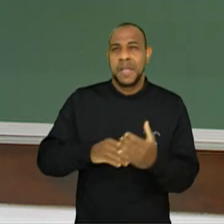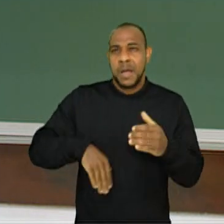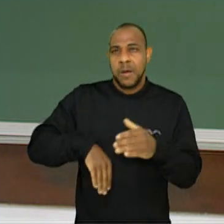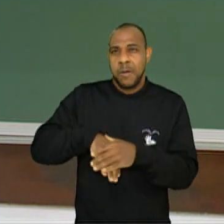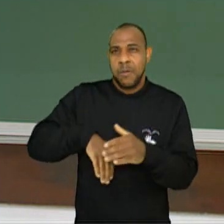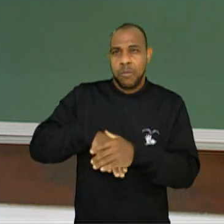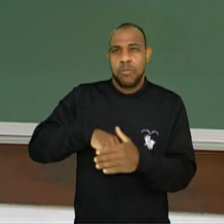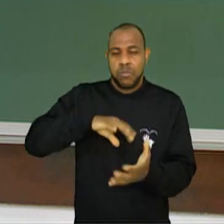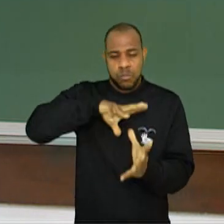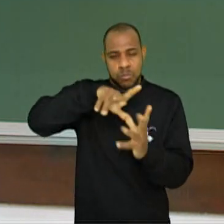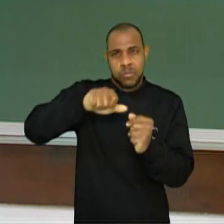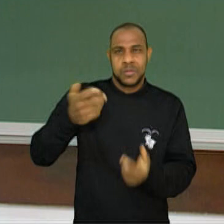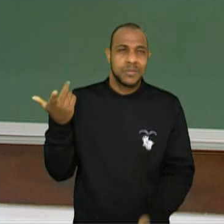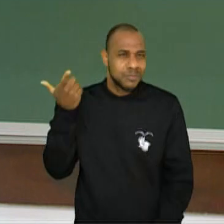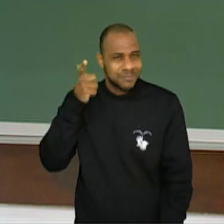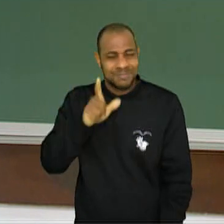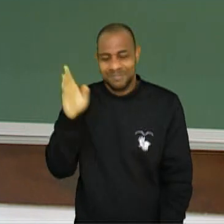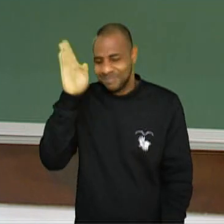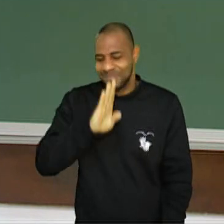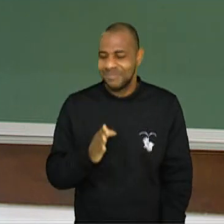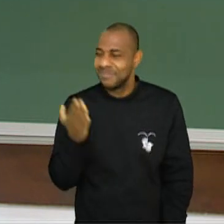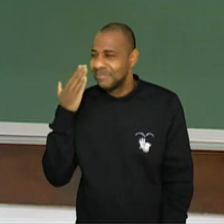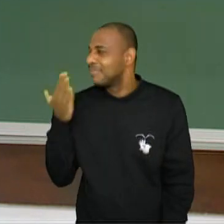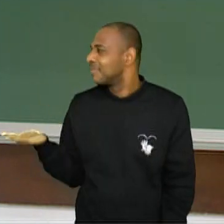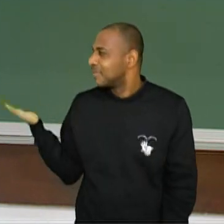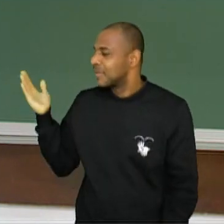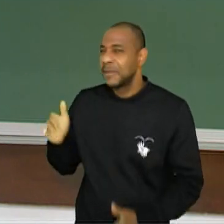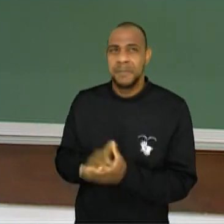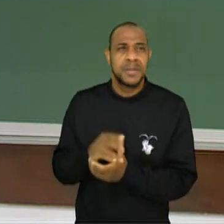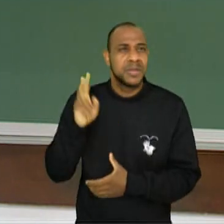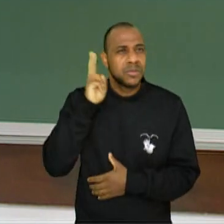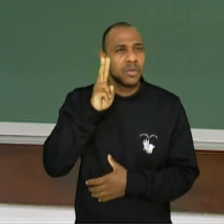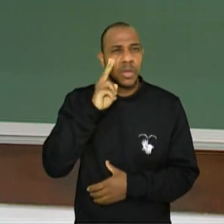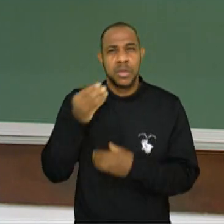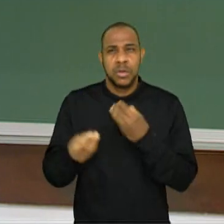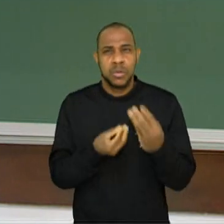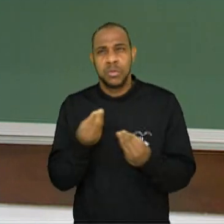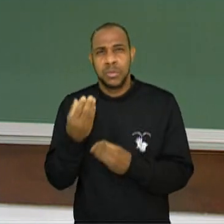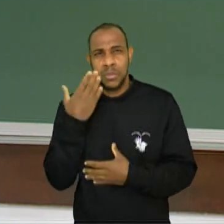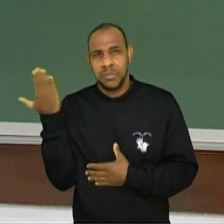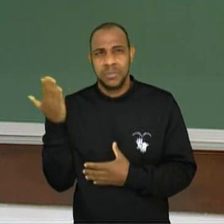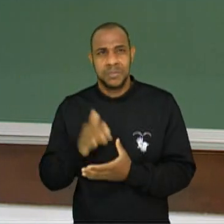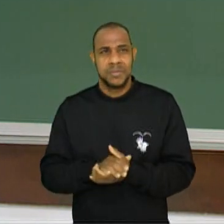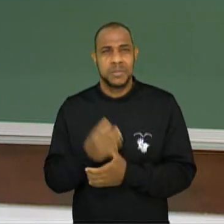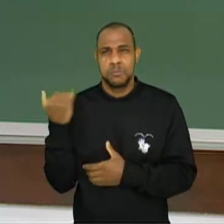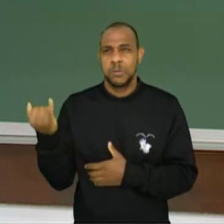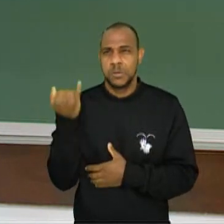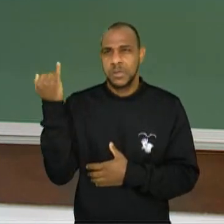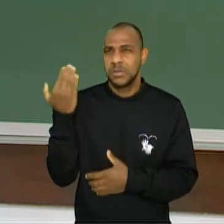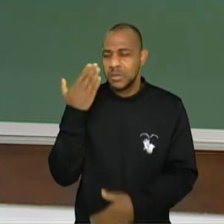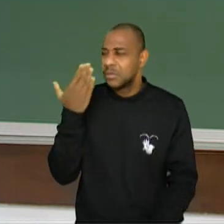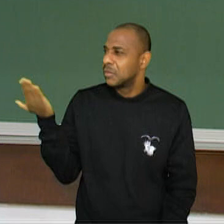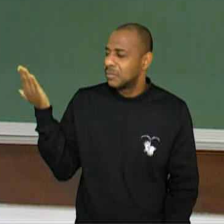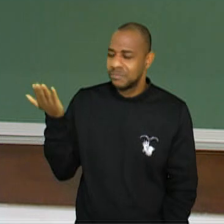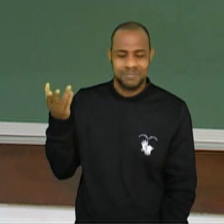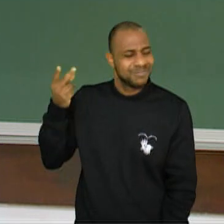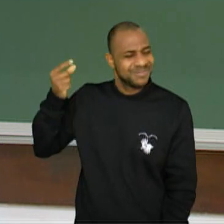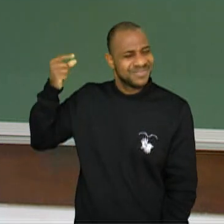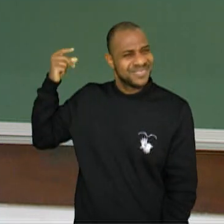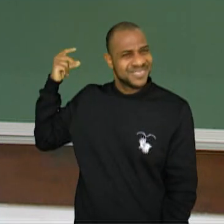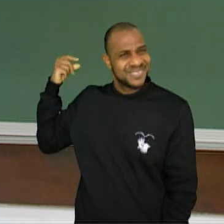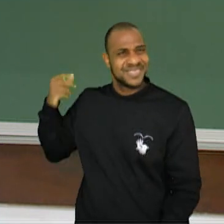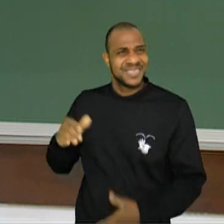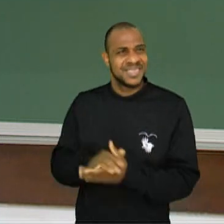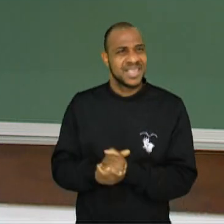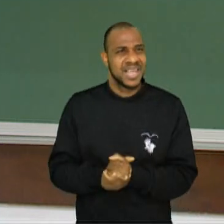nós fazemos de melhor. Em história, olhamos esse aspecto que é bastante fundamental, que é da mentalidade da época, né?